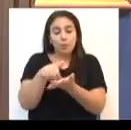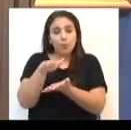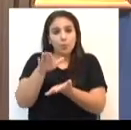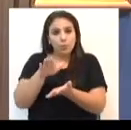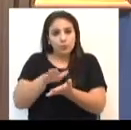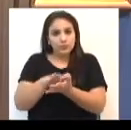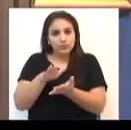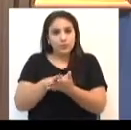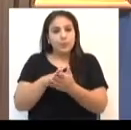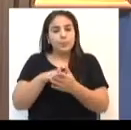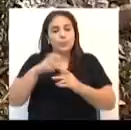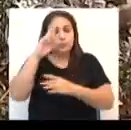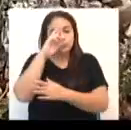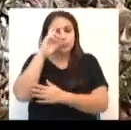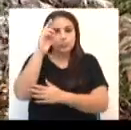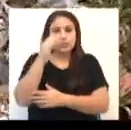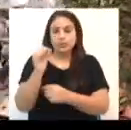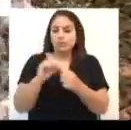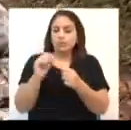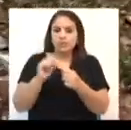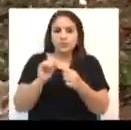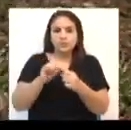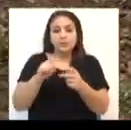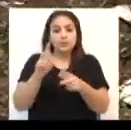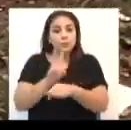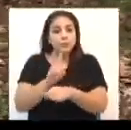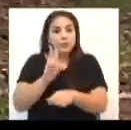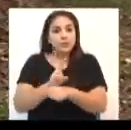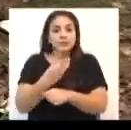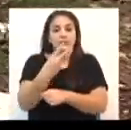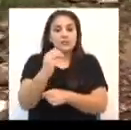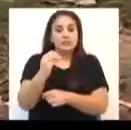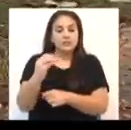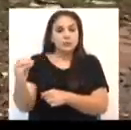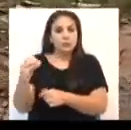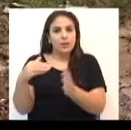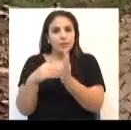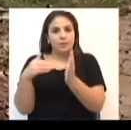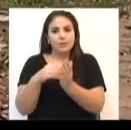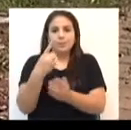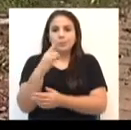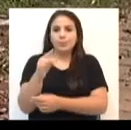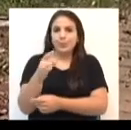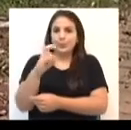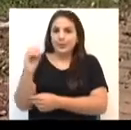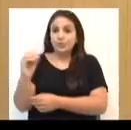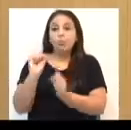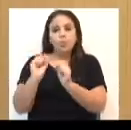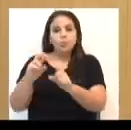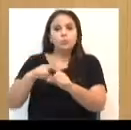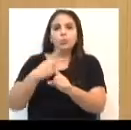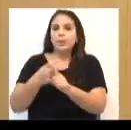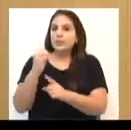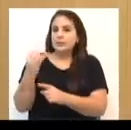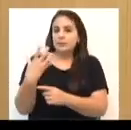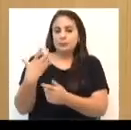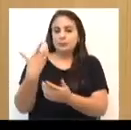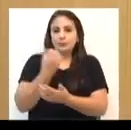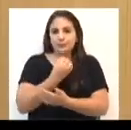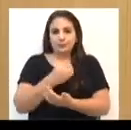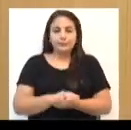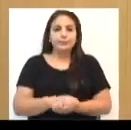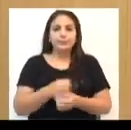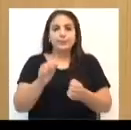fizer essa manutenção é de R$ 300 a R$ 1.500, podendo então dobrá-la, caso ele for reincidente. Senado analisa